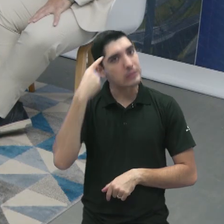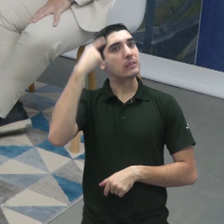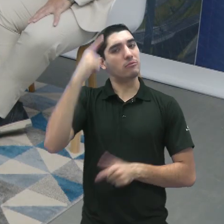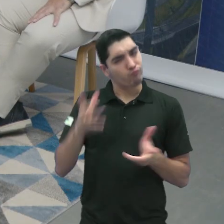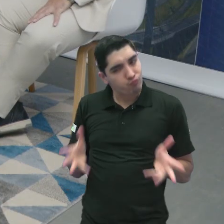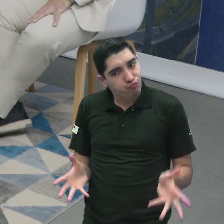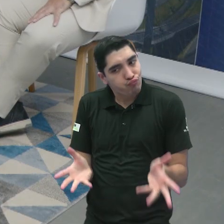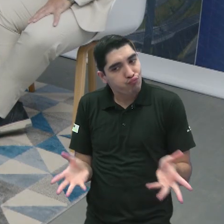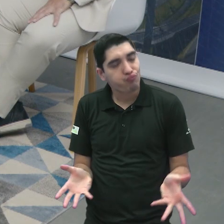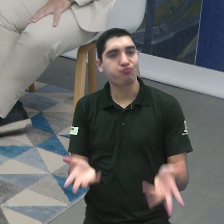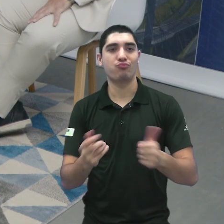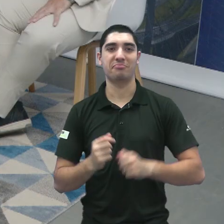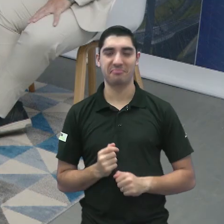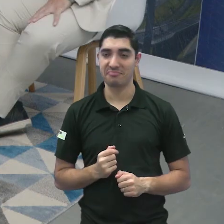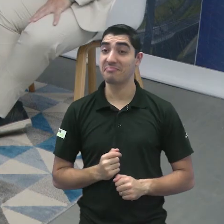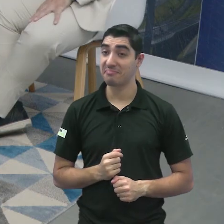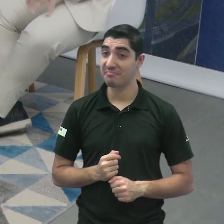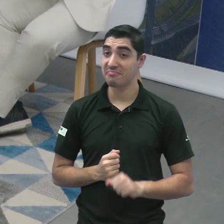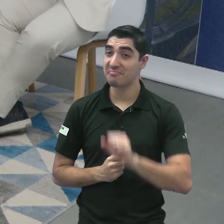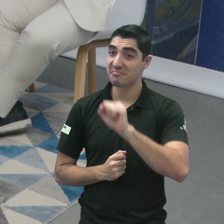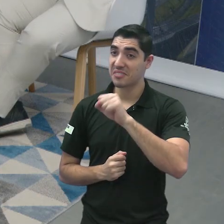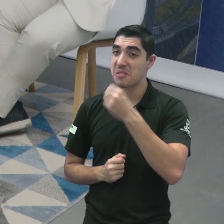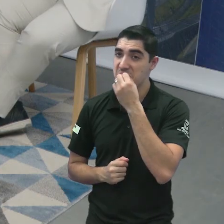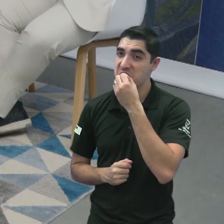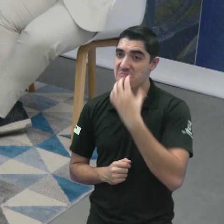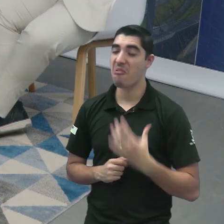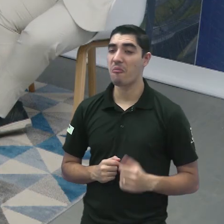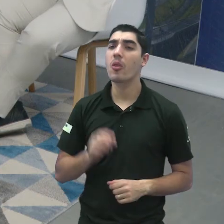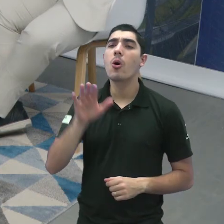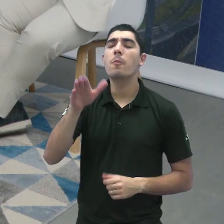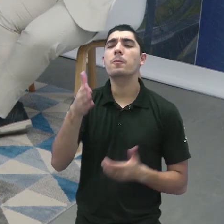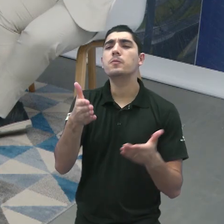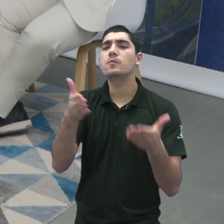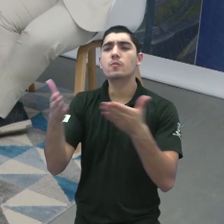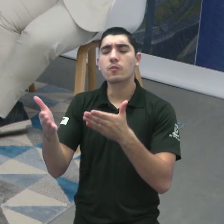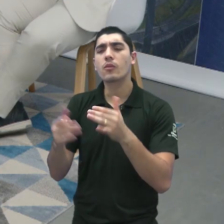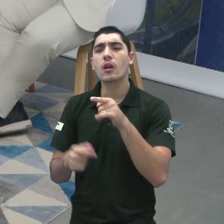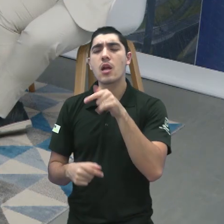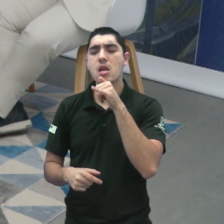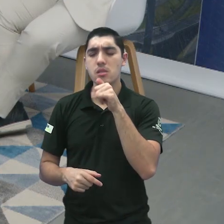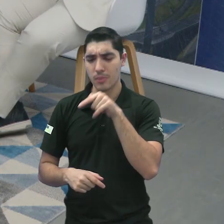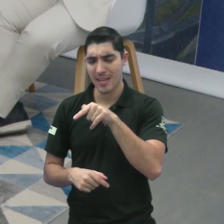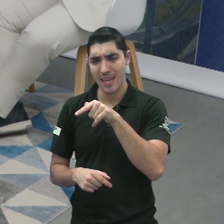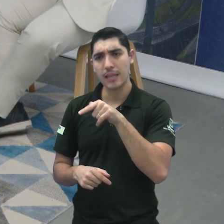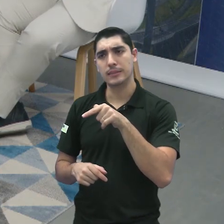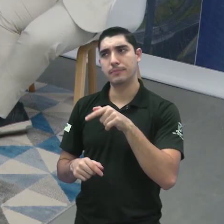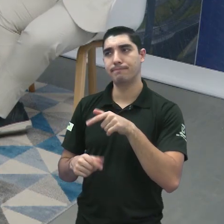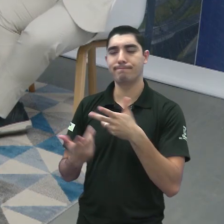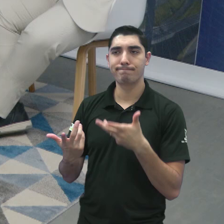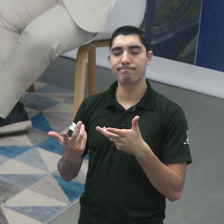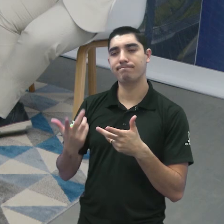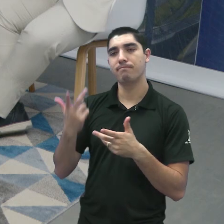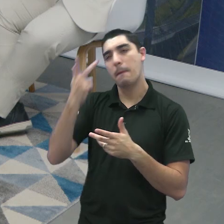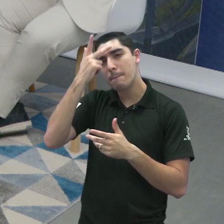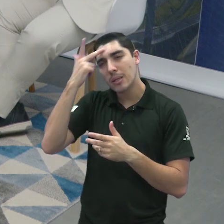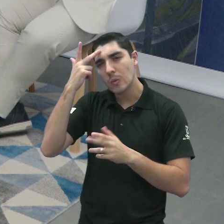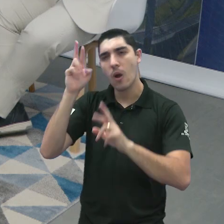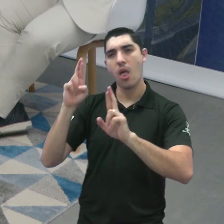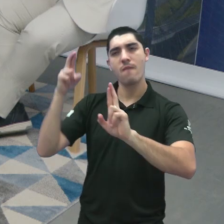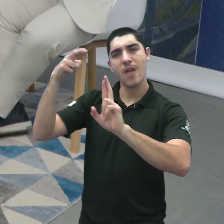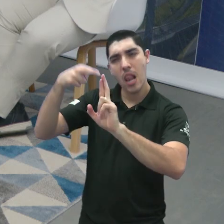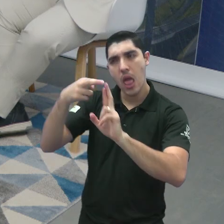só, Maria Eduarda, essas referências, né, na sua opinião, te ajudaram na